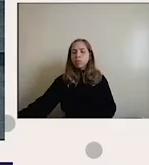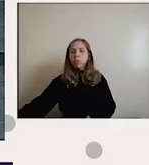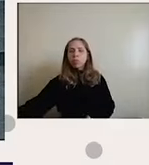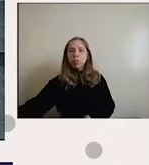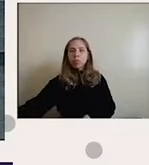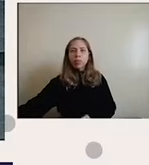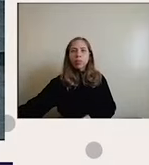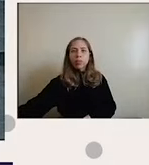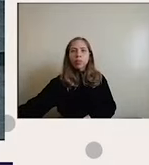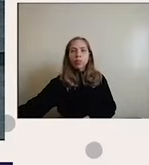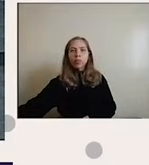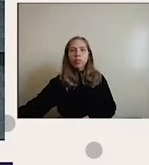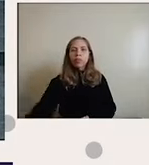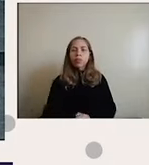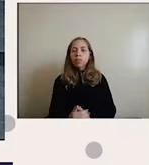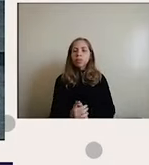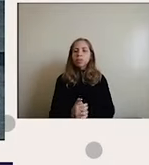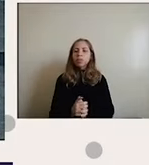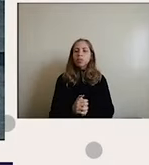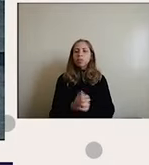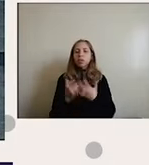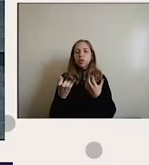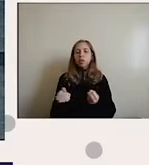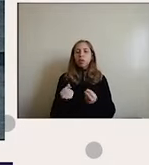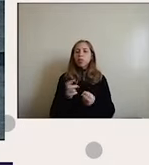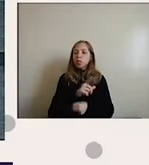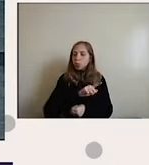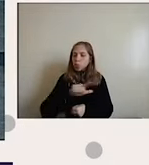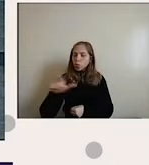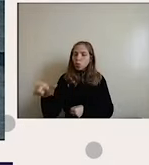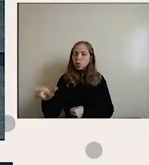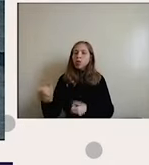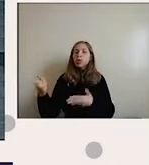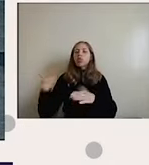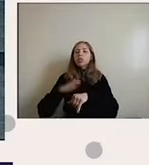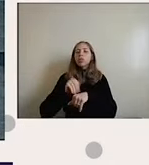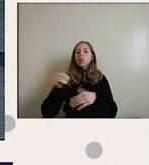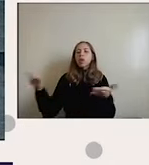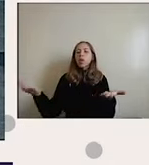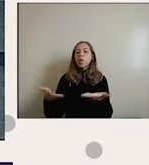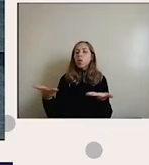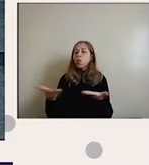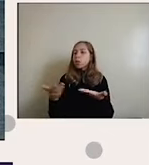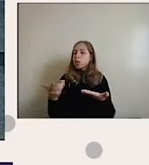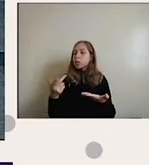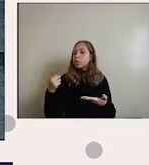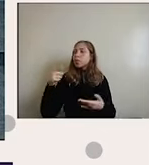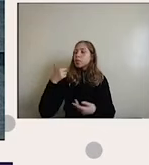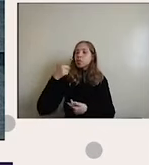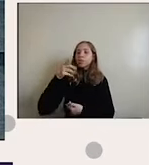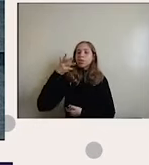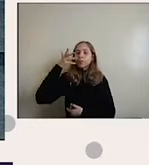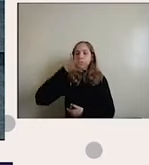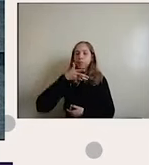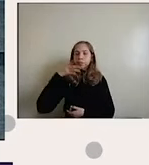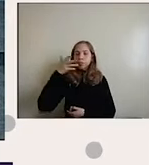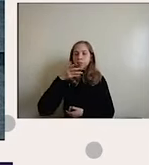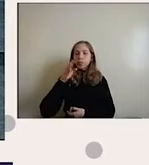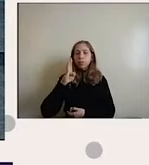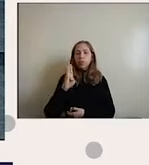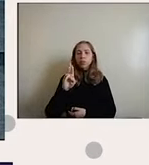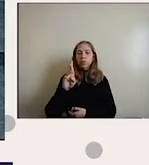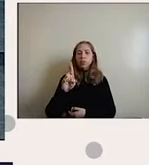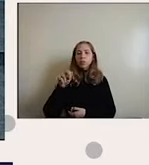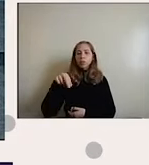Vamos continuar. Chamamos agora para esse painel o Bruno Chapadeiro. Por